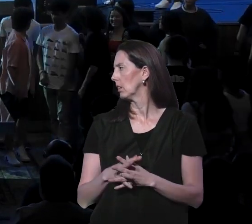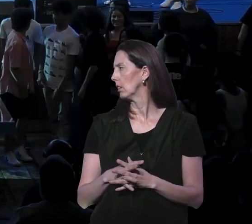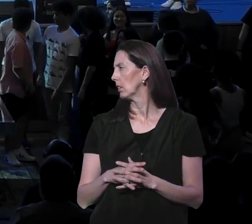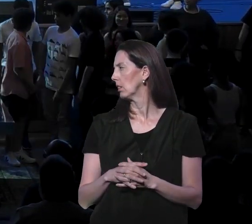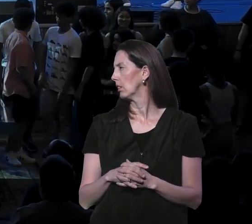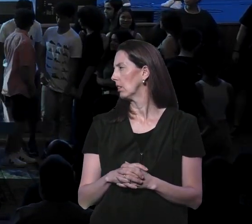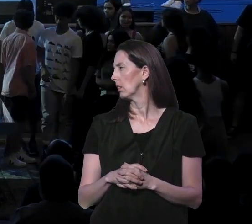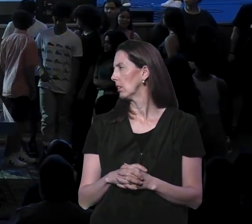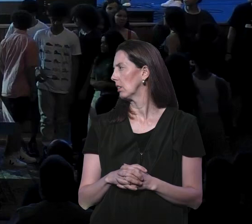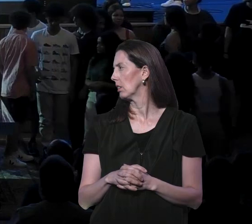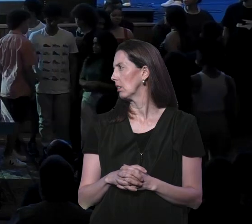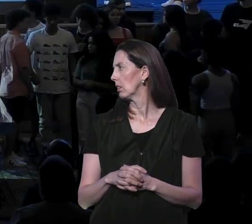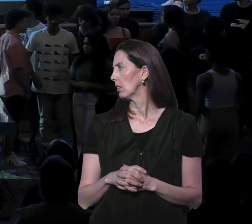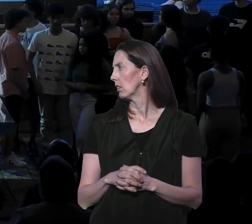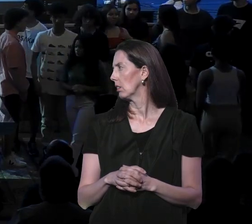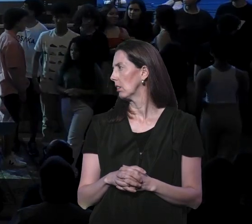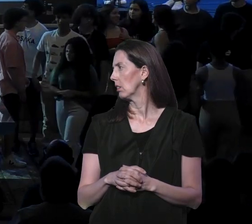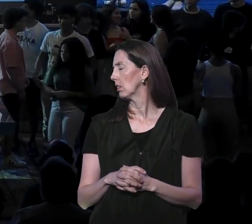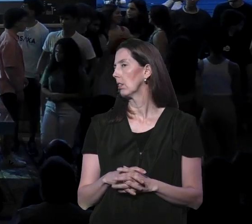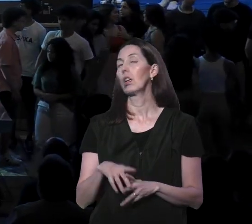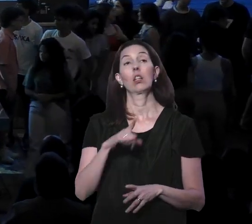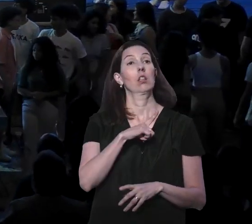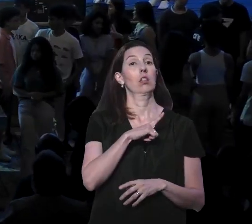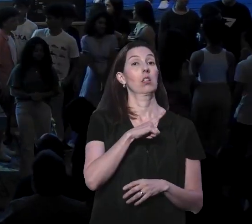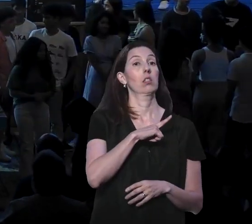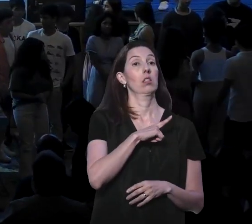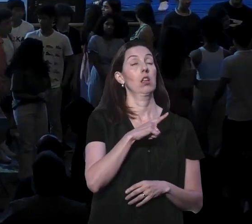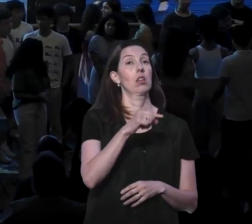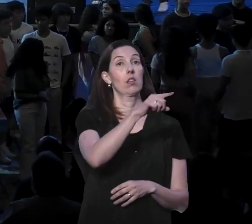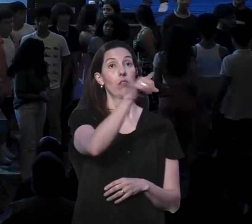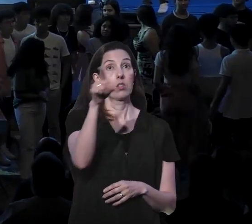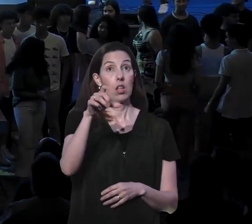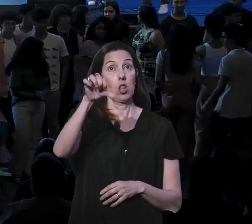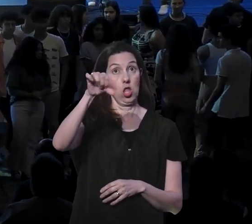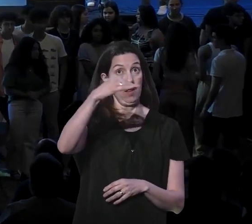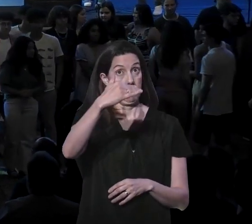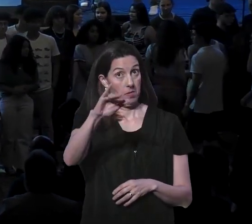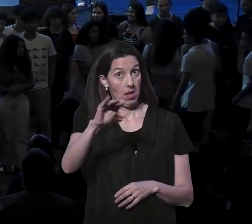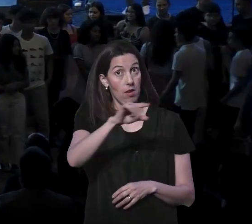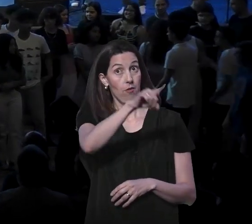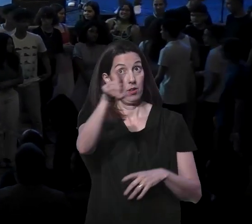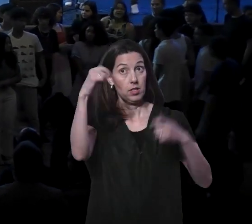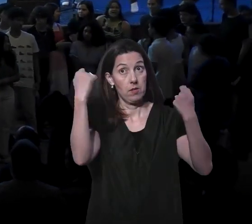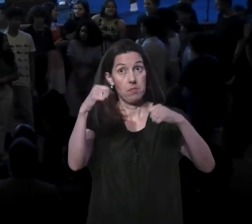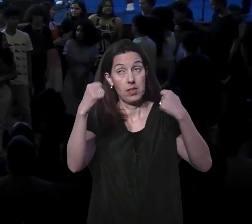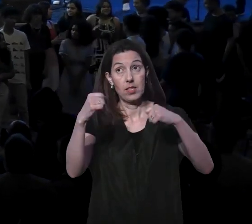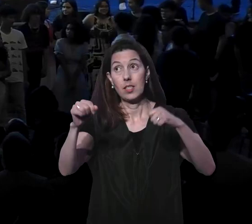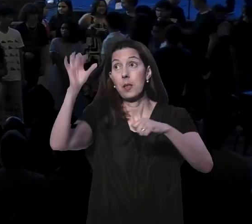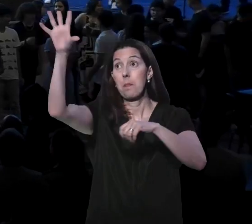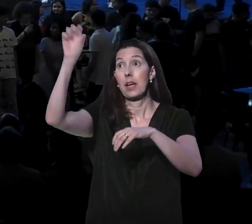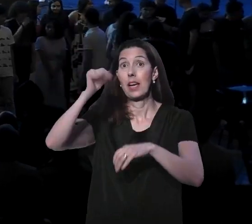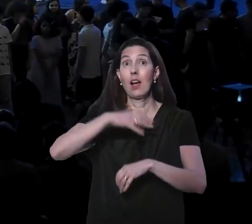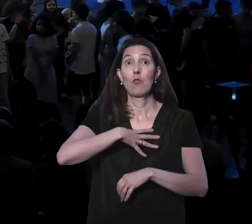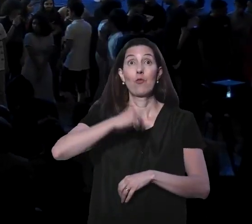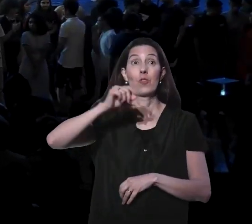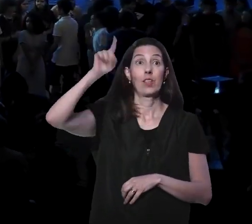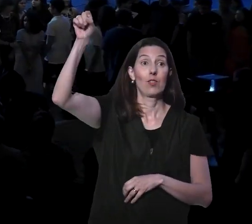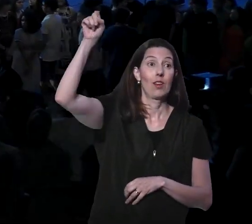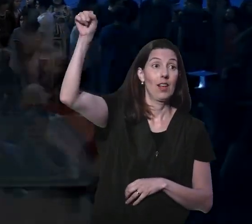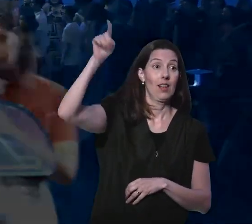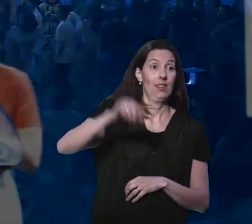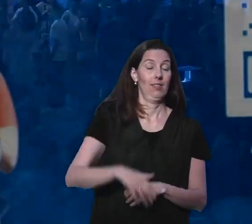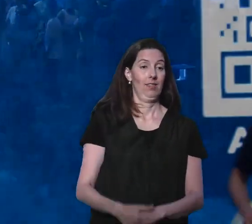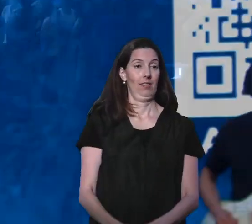Lembrando, 9:30, coloca o despertador aí, você vai buscar teu filho. Por favor, senão eu vou levar bronca, hein? Ó.